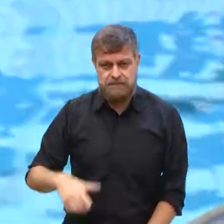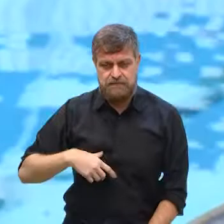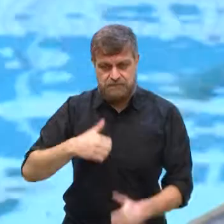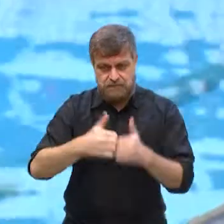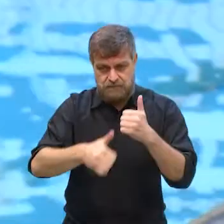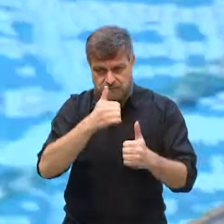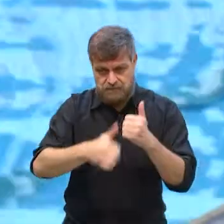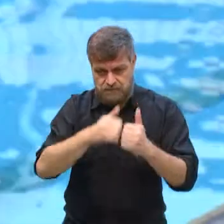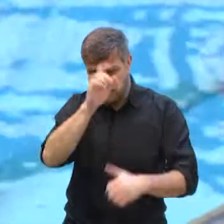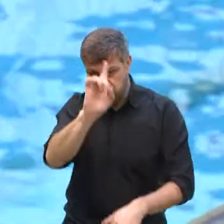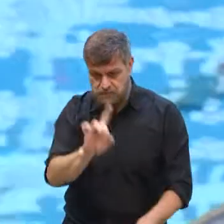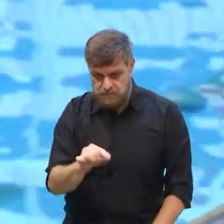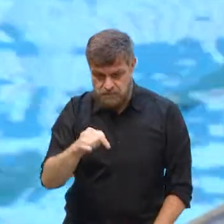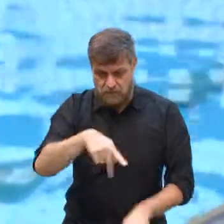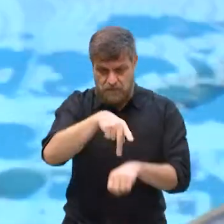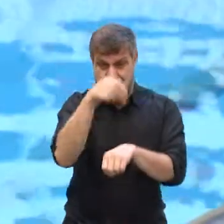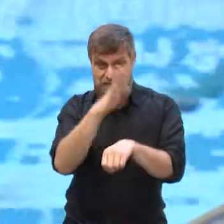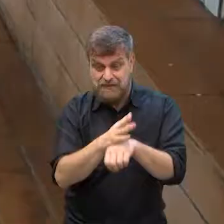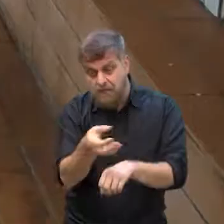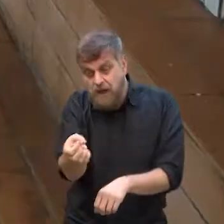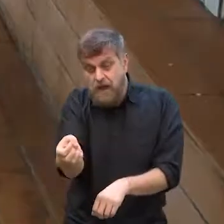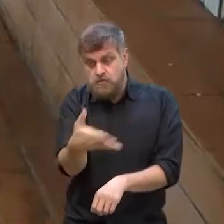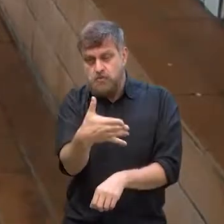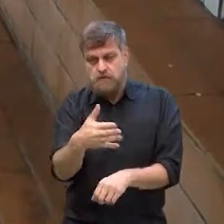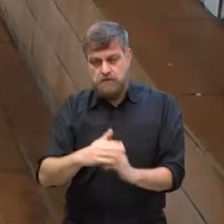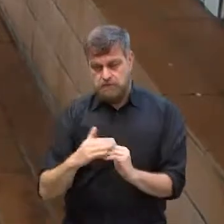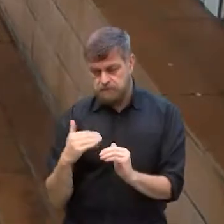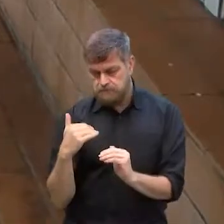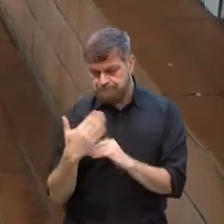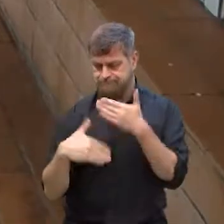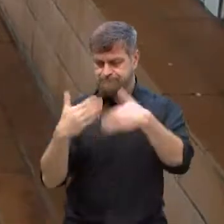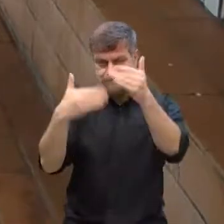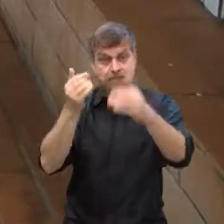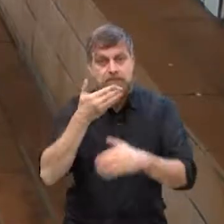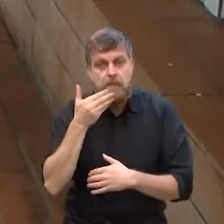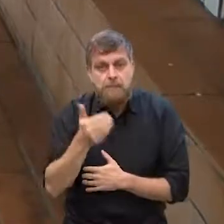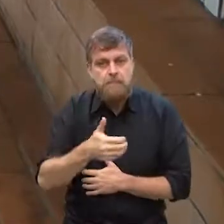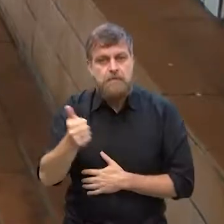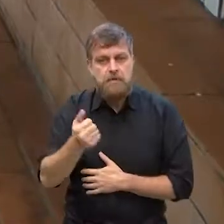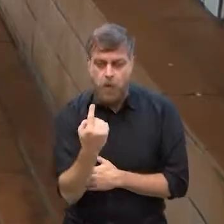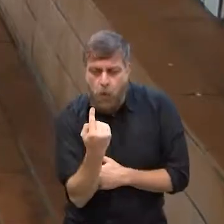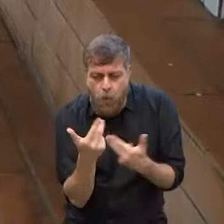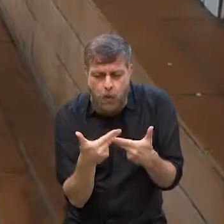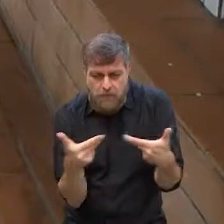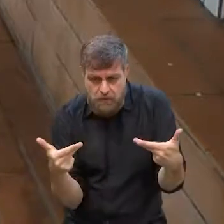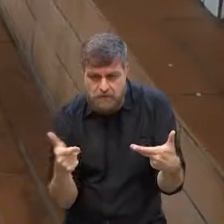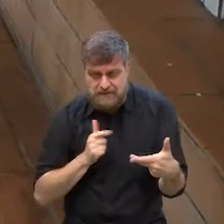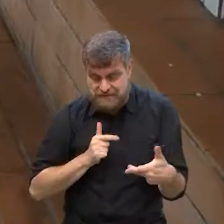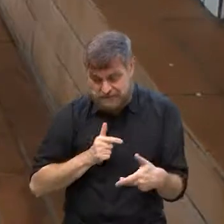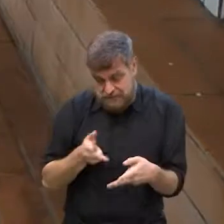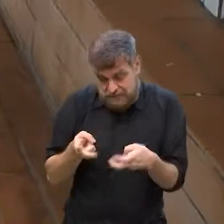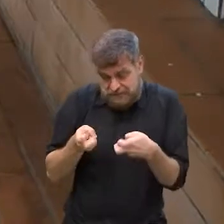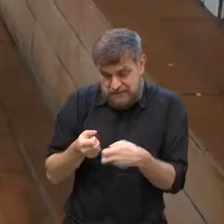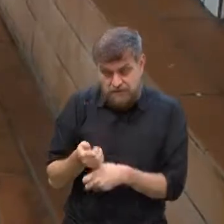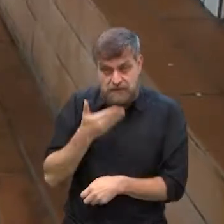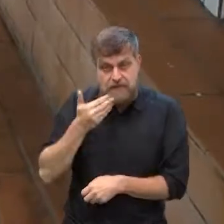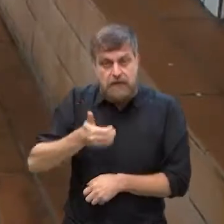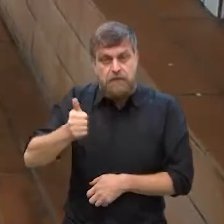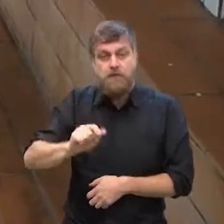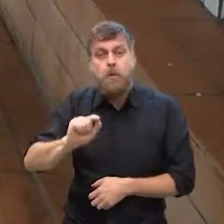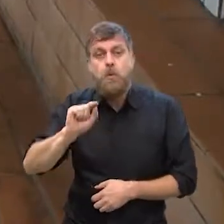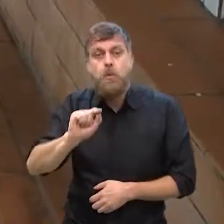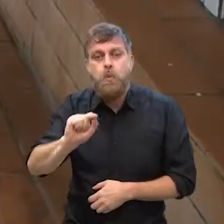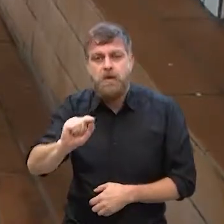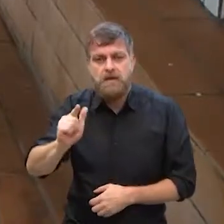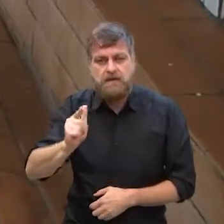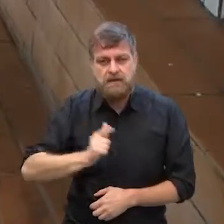ele é recente no país, então muita coisa está evoluindo, muita coisa está melhorando. Uma das coisas que está melhorando é essa, que